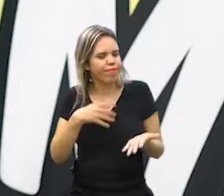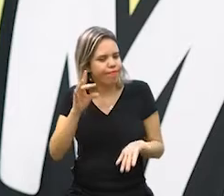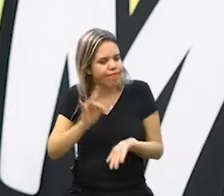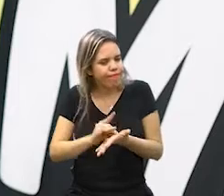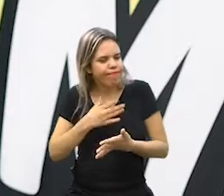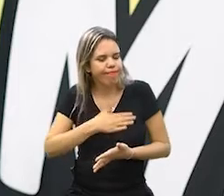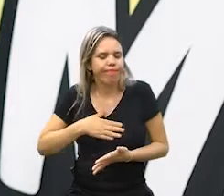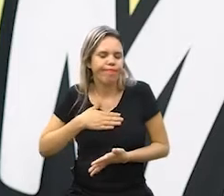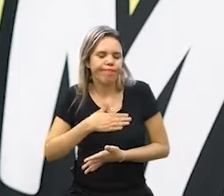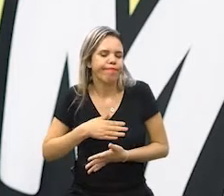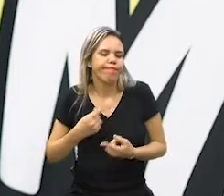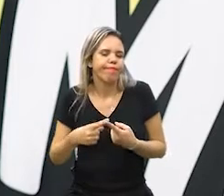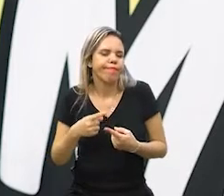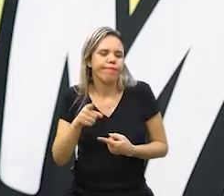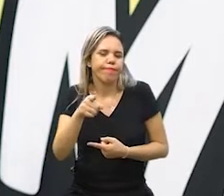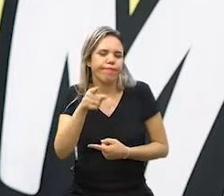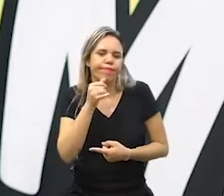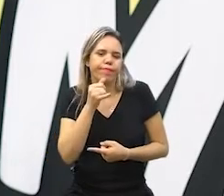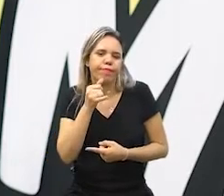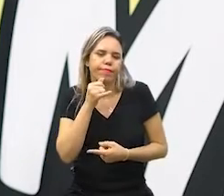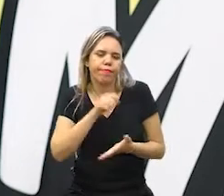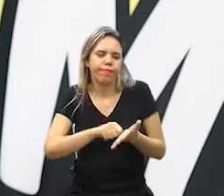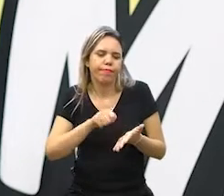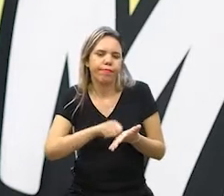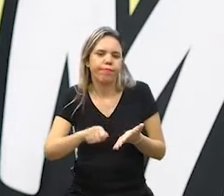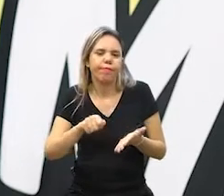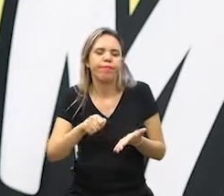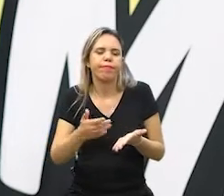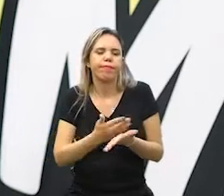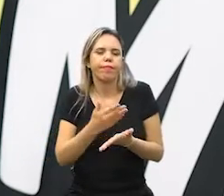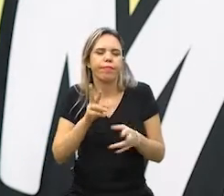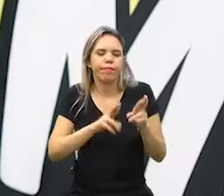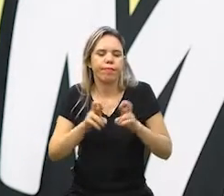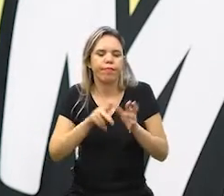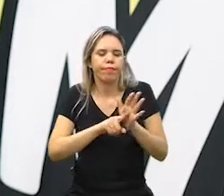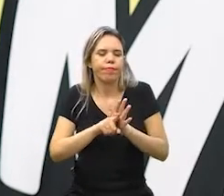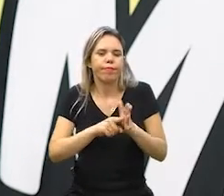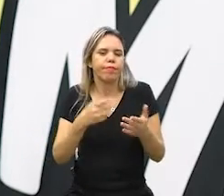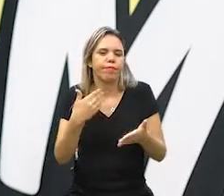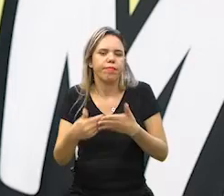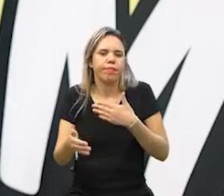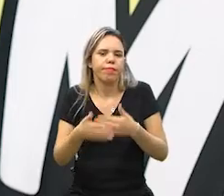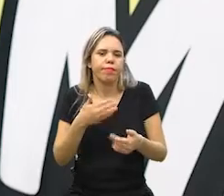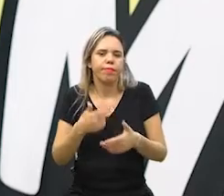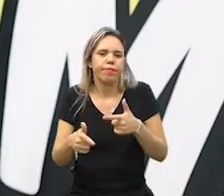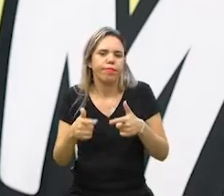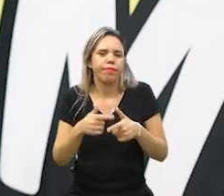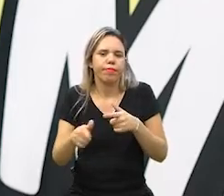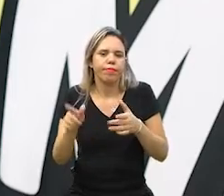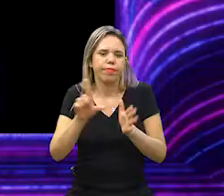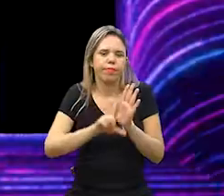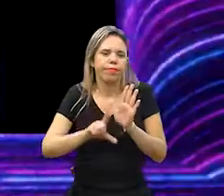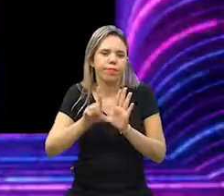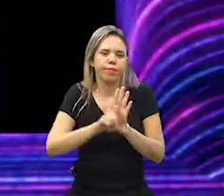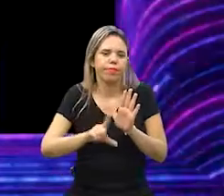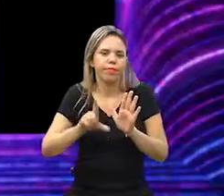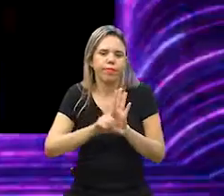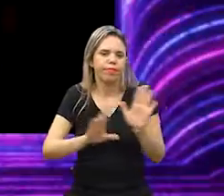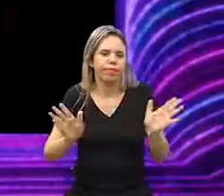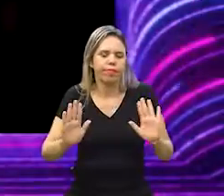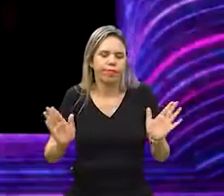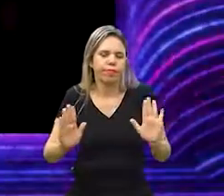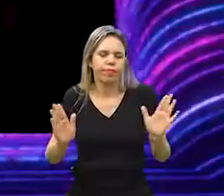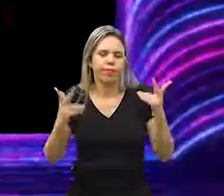uma realização, porque o que o escritor quer, em última análise, não importa que seja da alta literatura, da